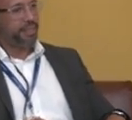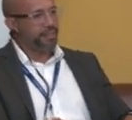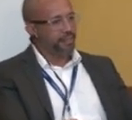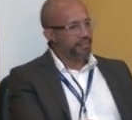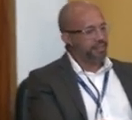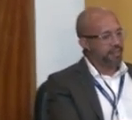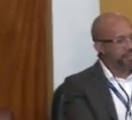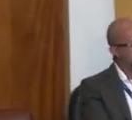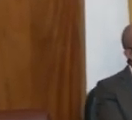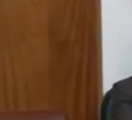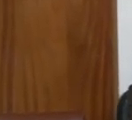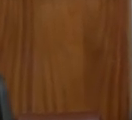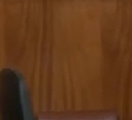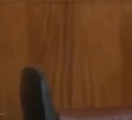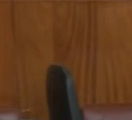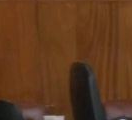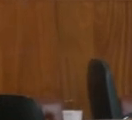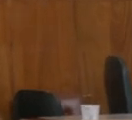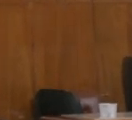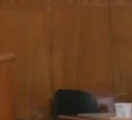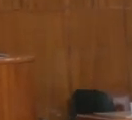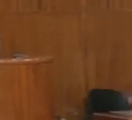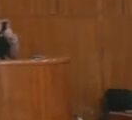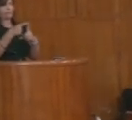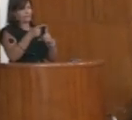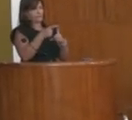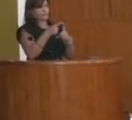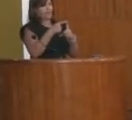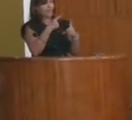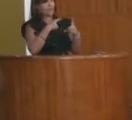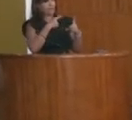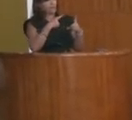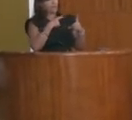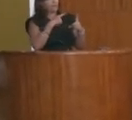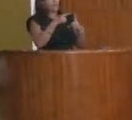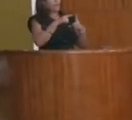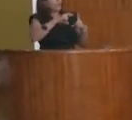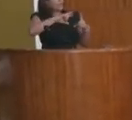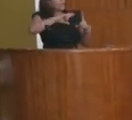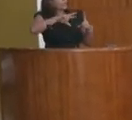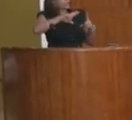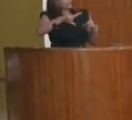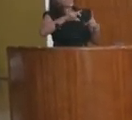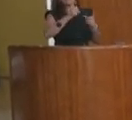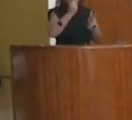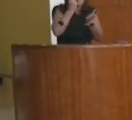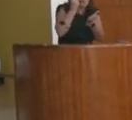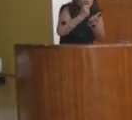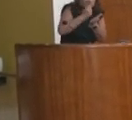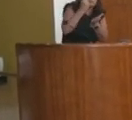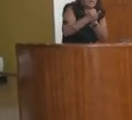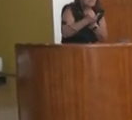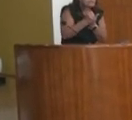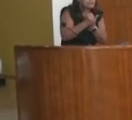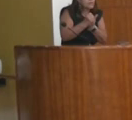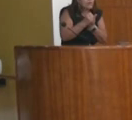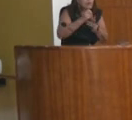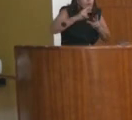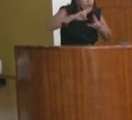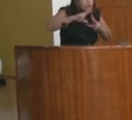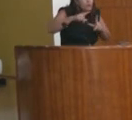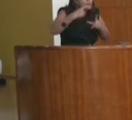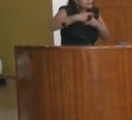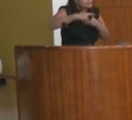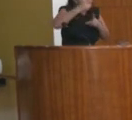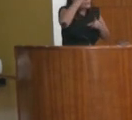duas perguntas. A primeira é se tem alguma coisa diferente na forma de contratação. Não. O